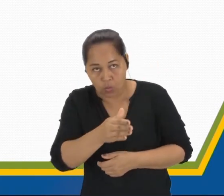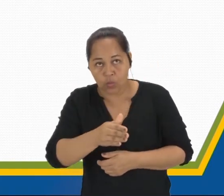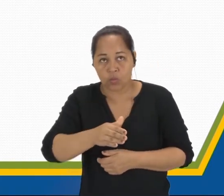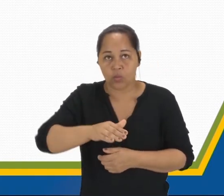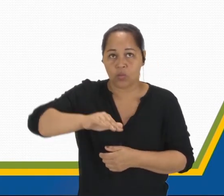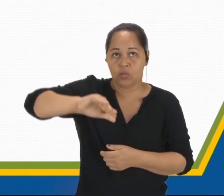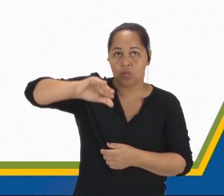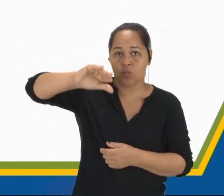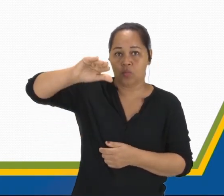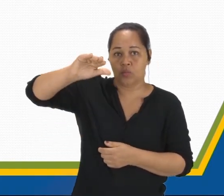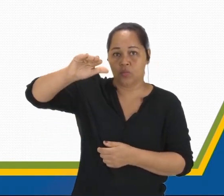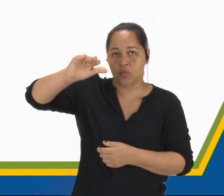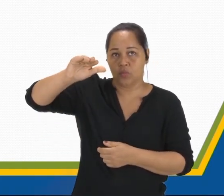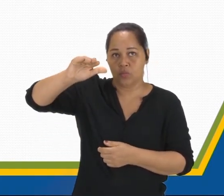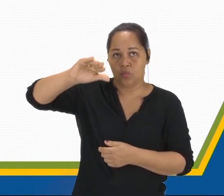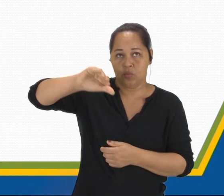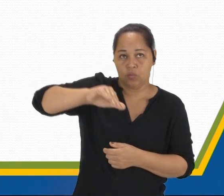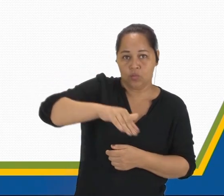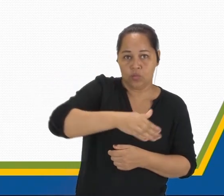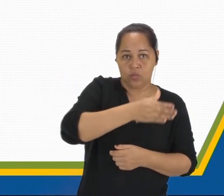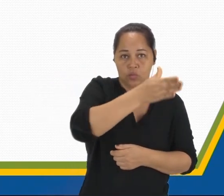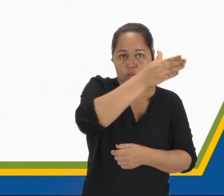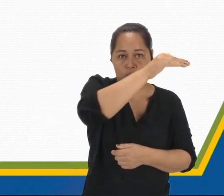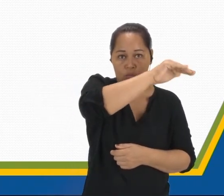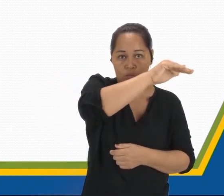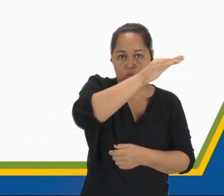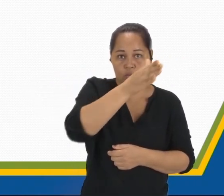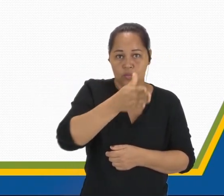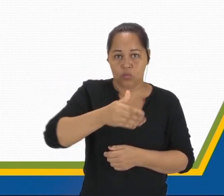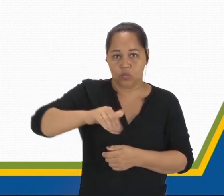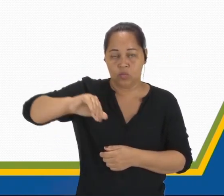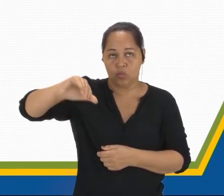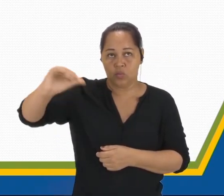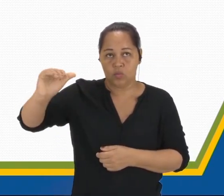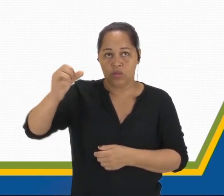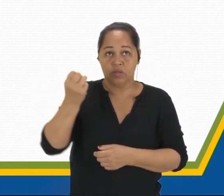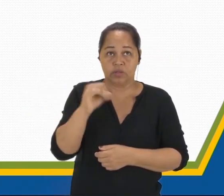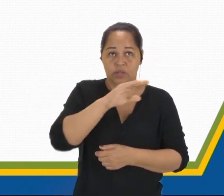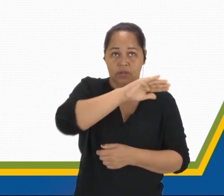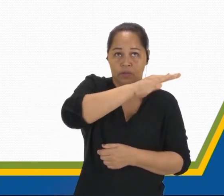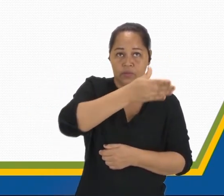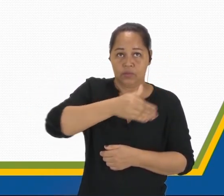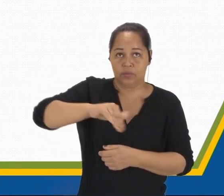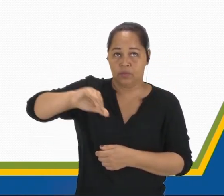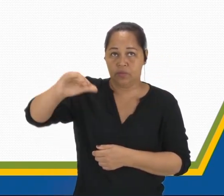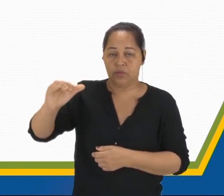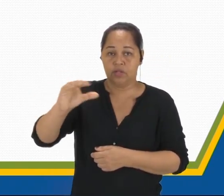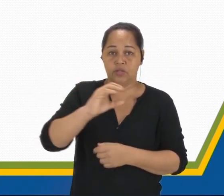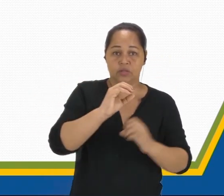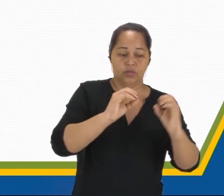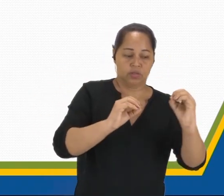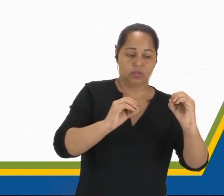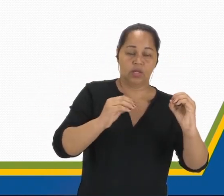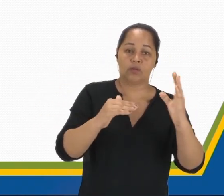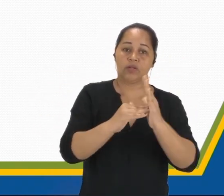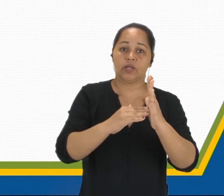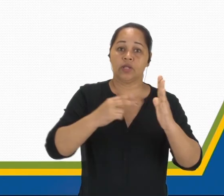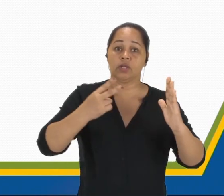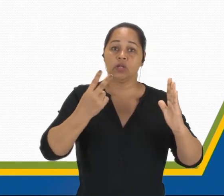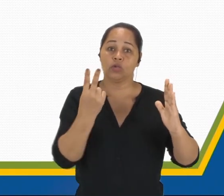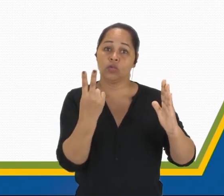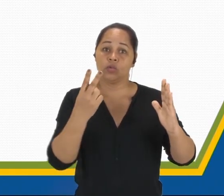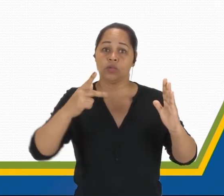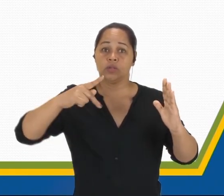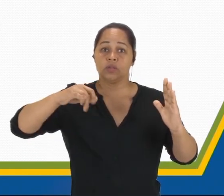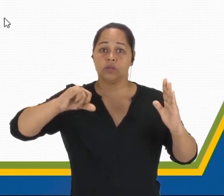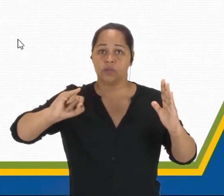aqui é menos π sobre 2. Se existe o π, existe o menos π, e assim sucessivamente. Em relação à função cosseno, o